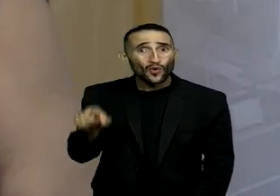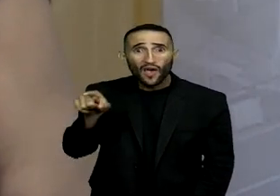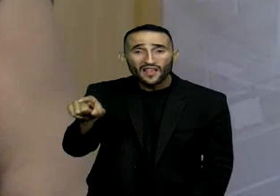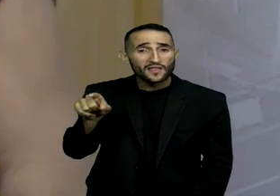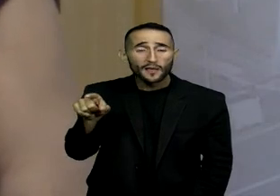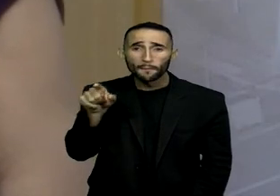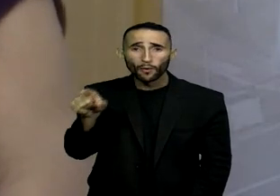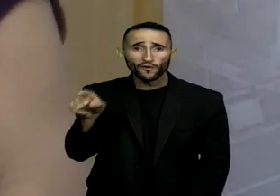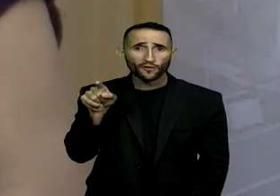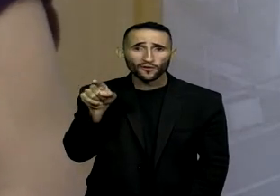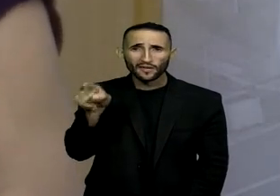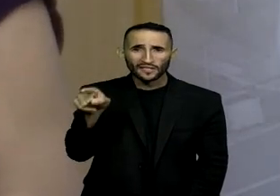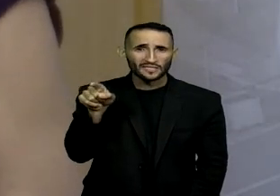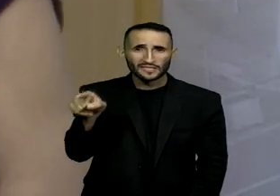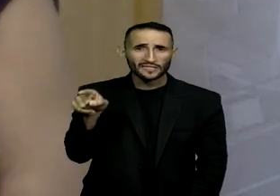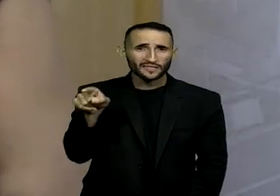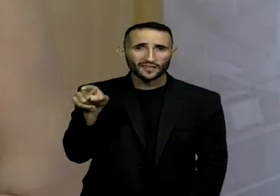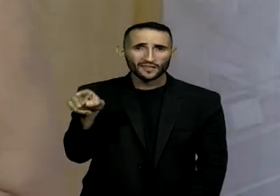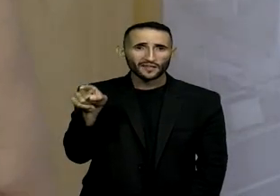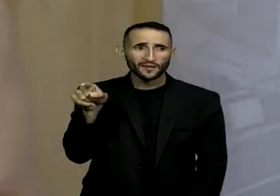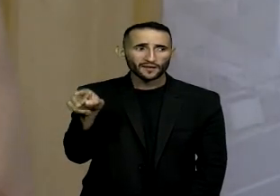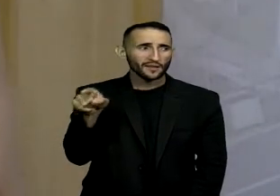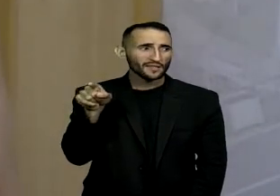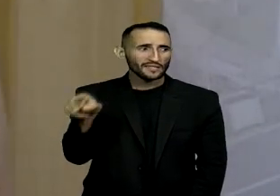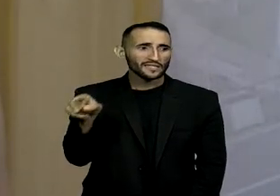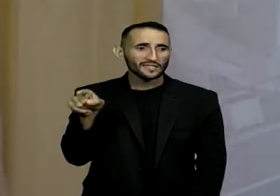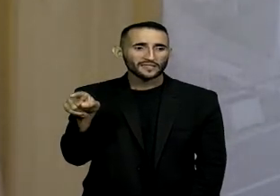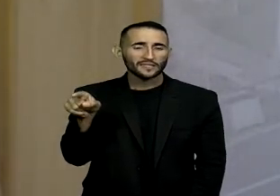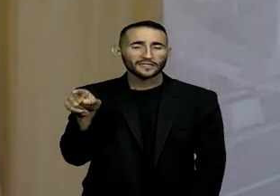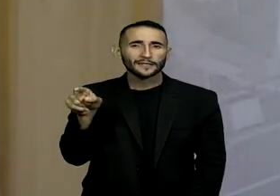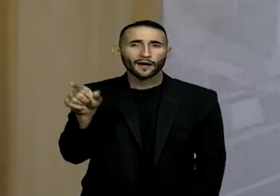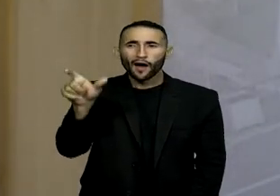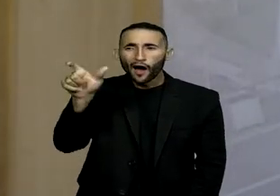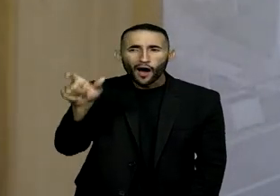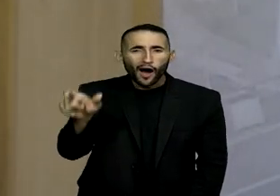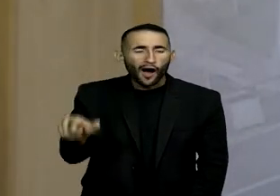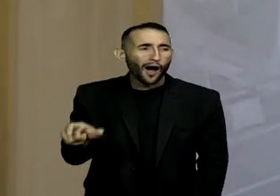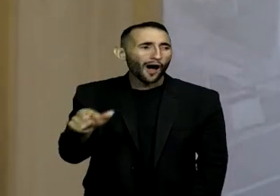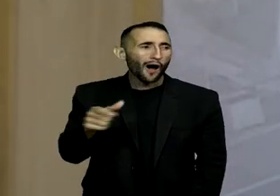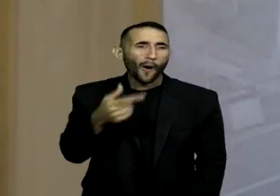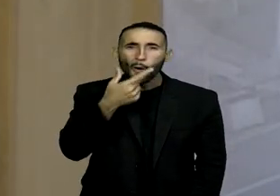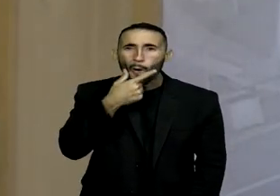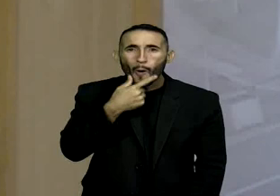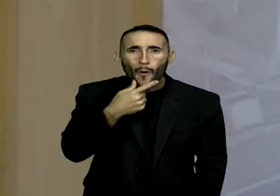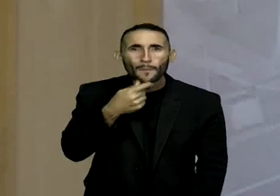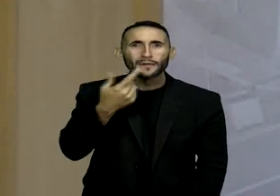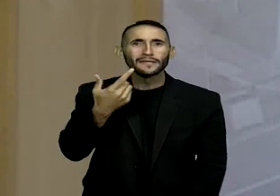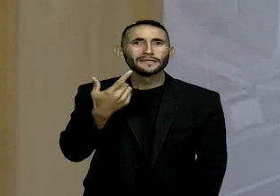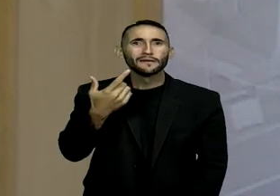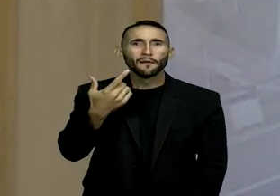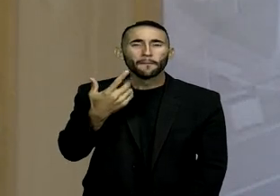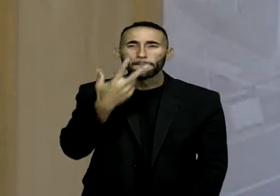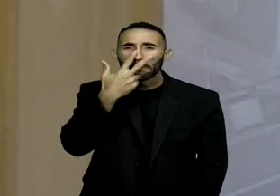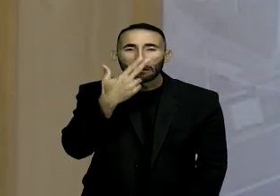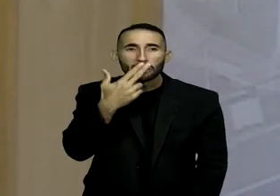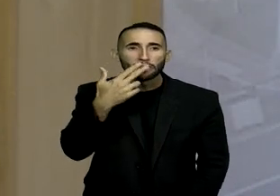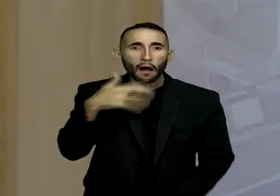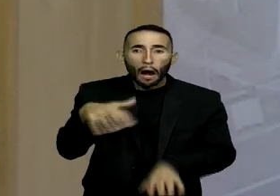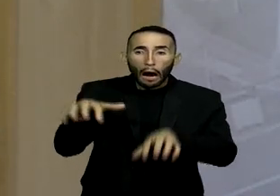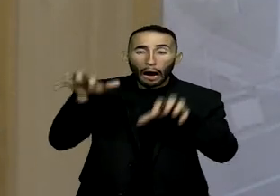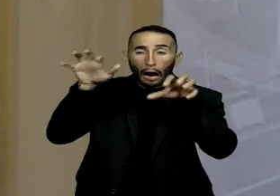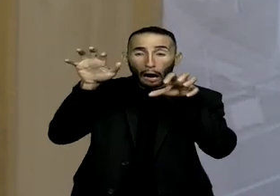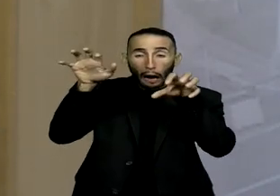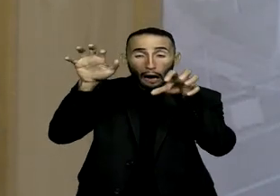monstro desse pai. Então, assim, desperta a meu pior lado. Meu pior lado. É